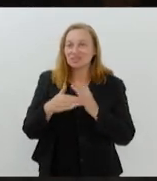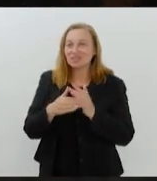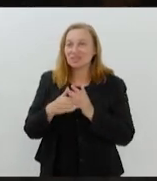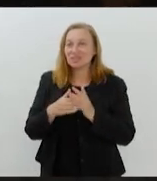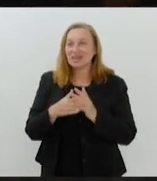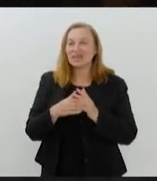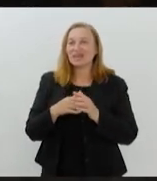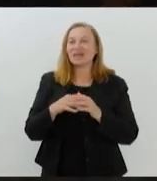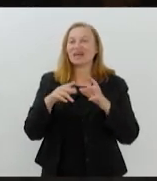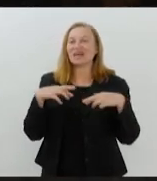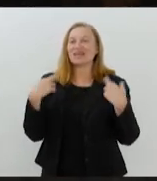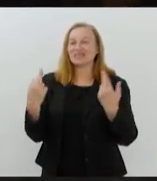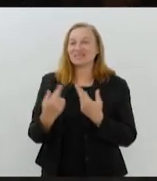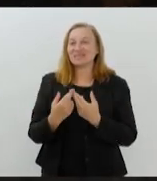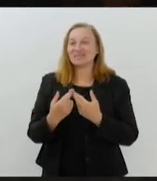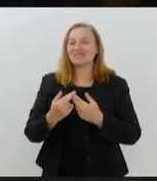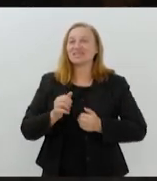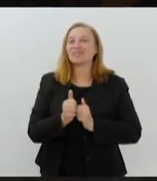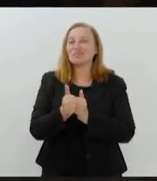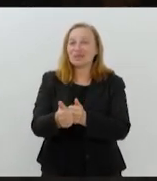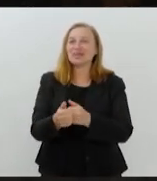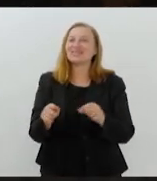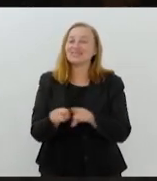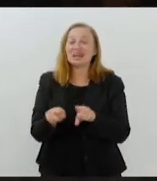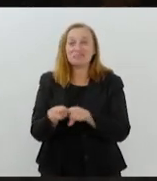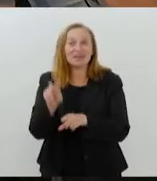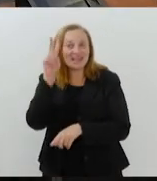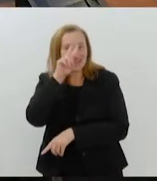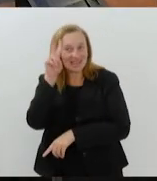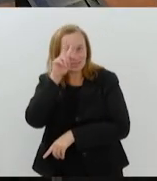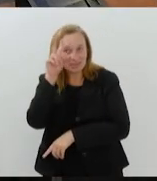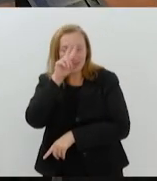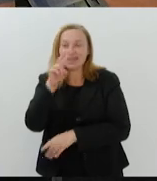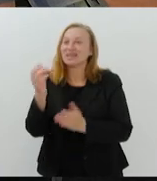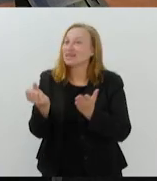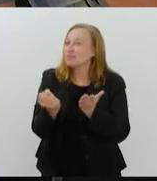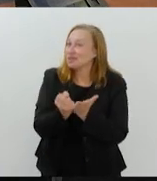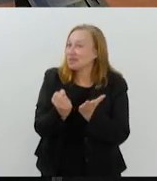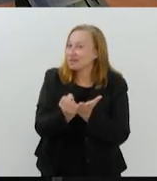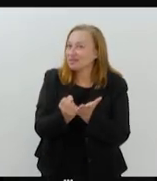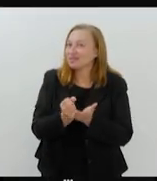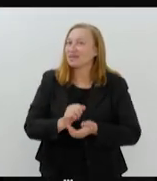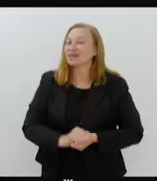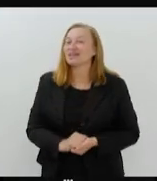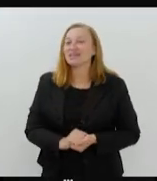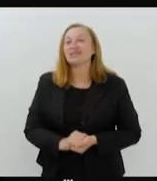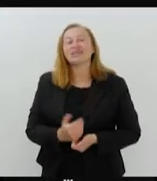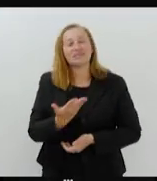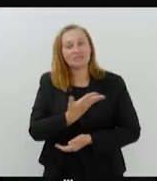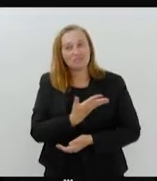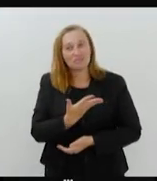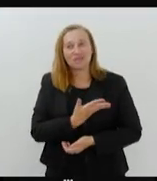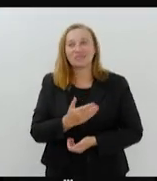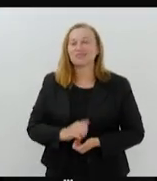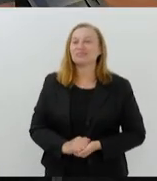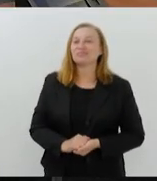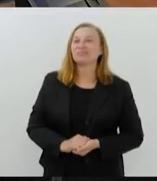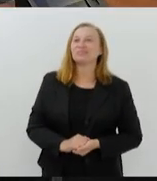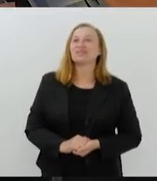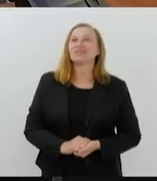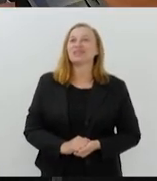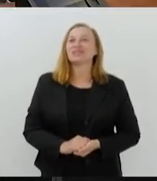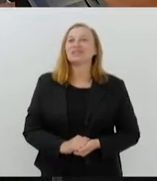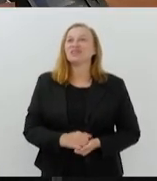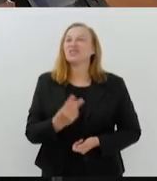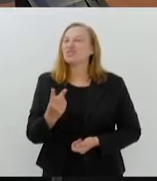sessão, que a gente precisa incluir também, bem lembrado, o deputado Samuel Malafaia. Obrigado. Nosso querido. E